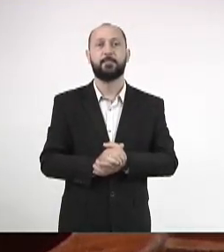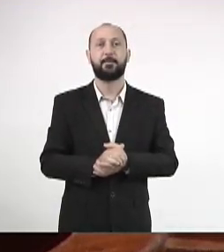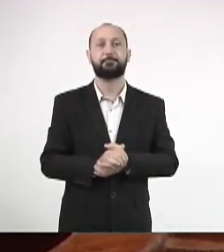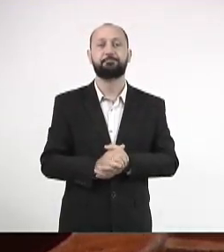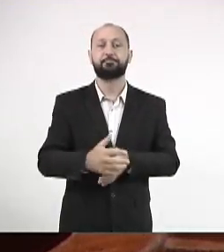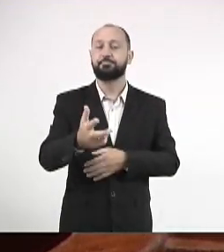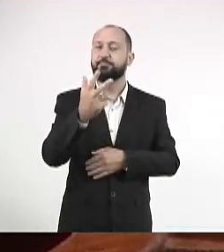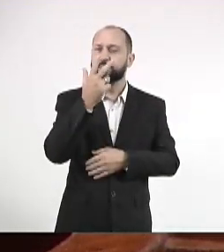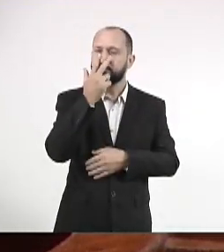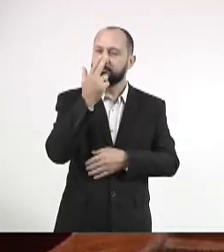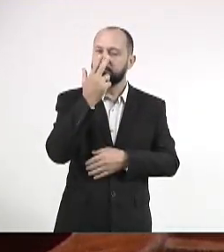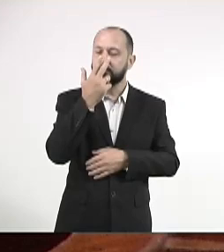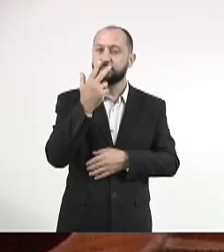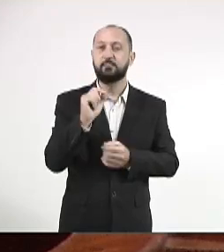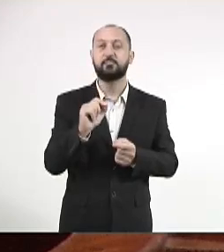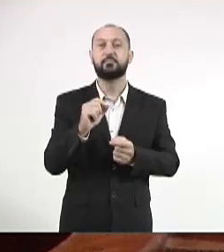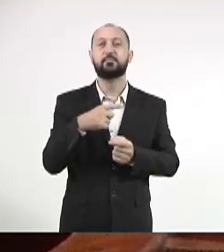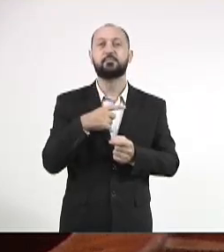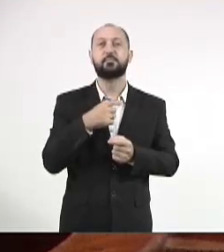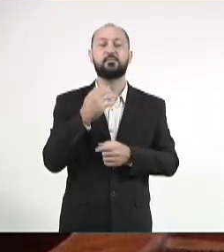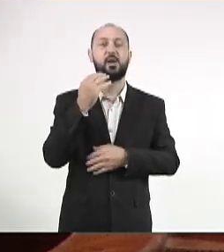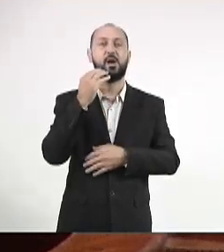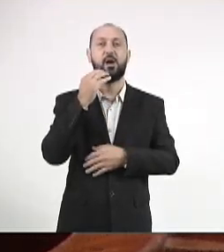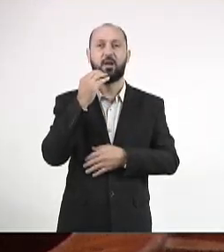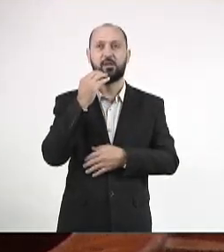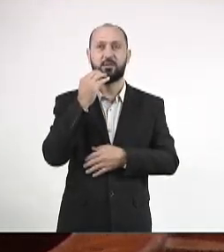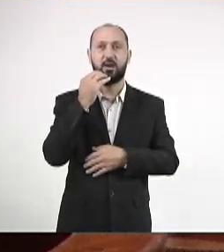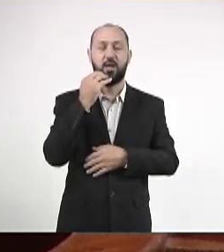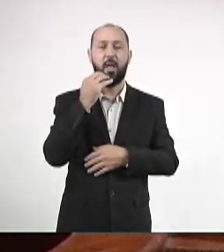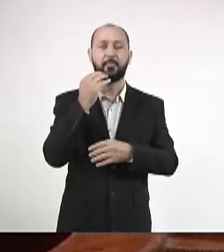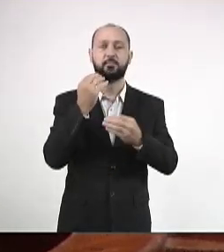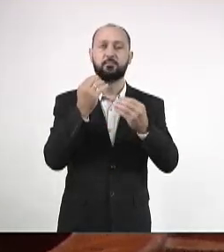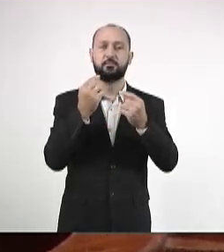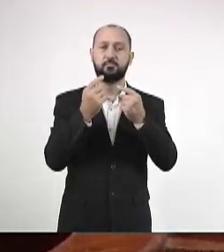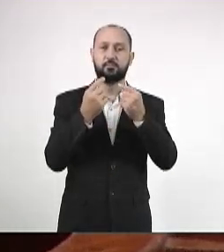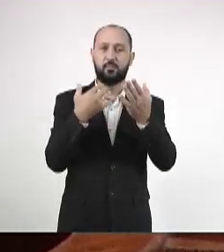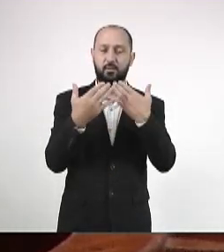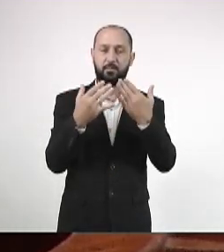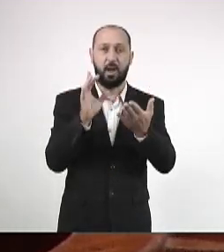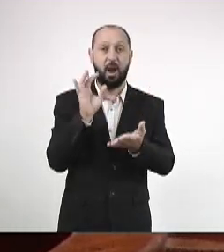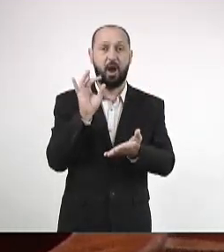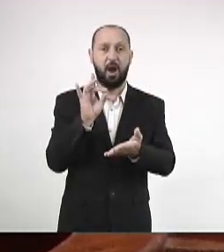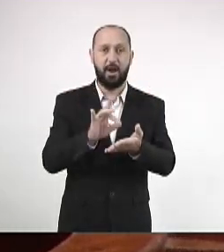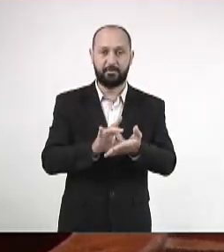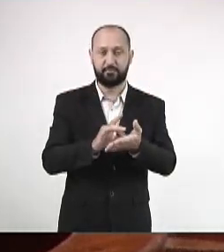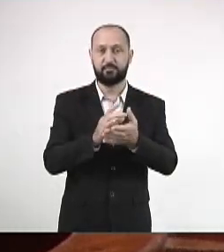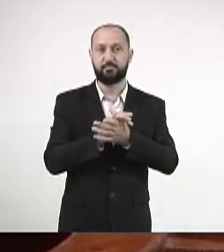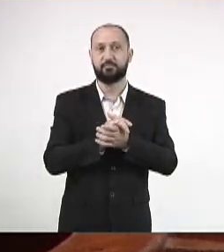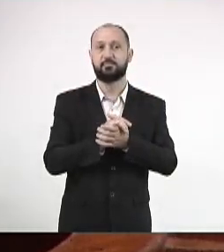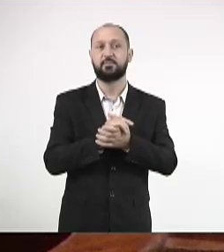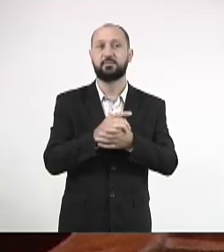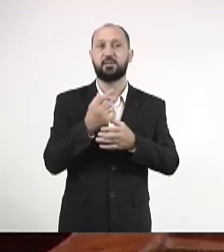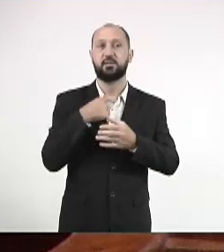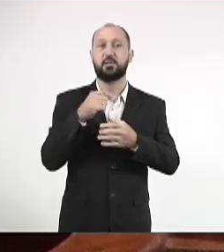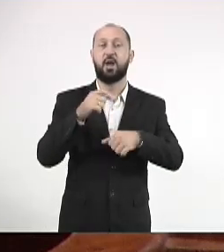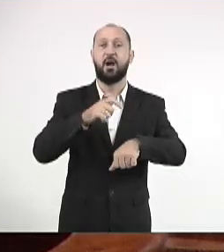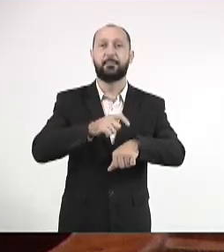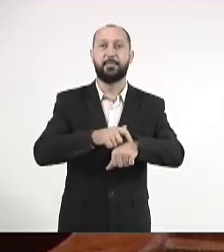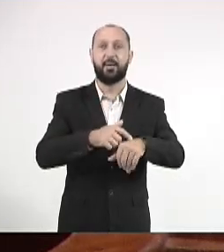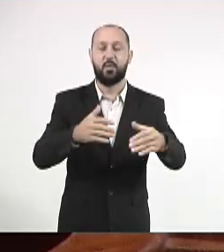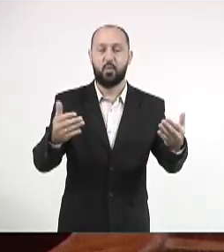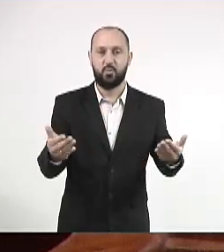Parece tão arcaico esse debate, mas ele é real, e ele é deste